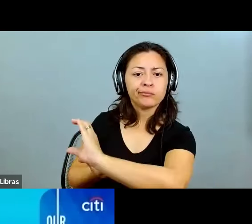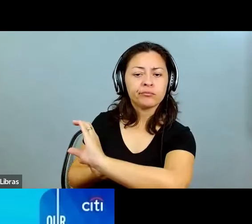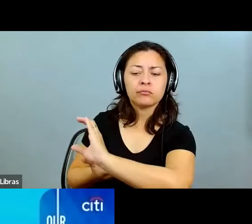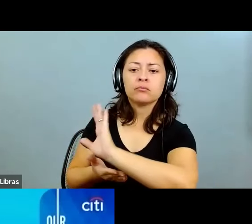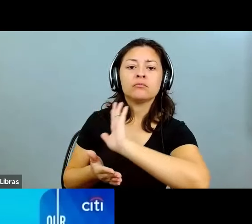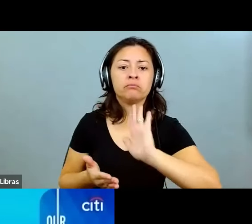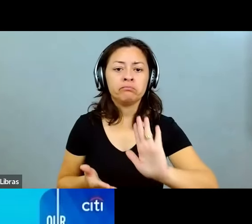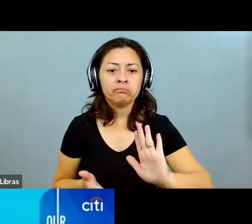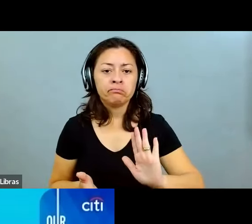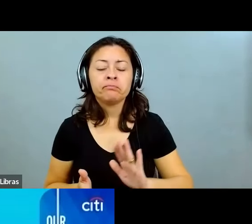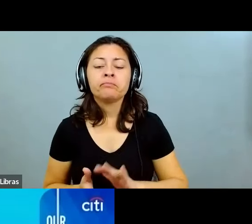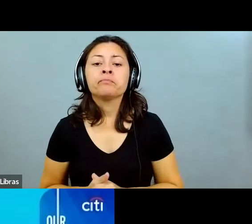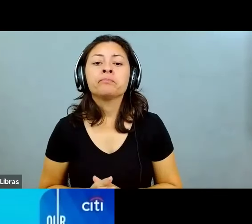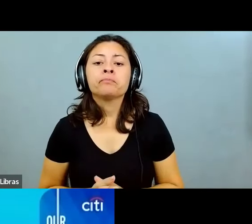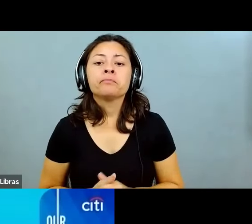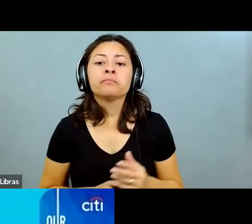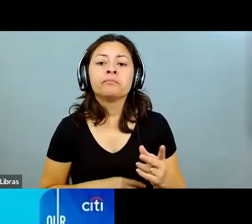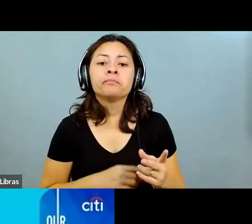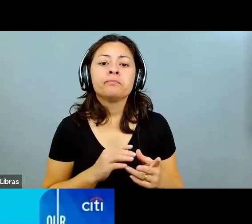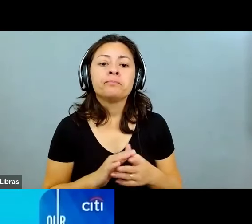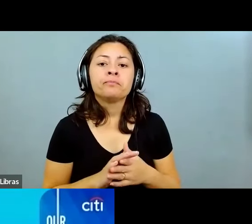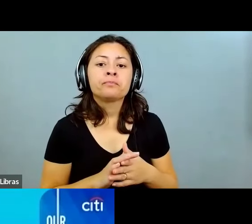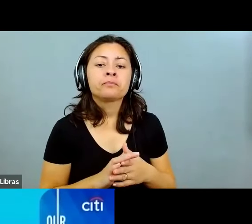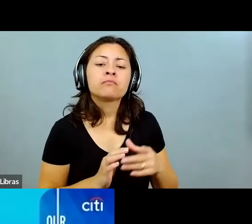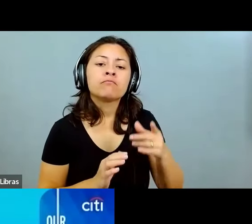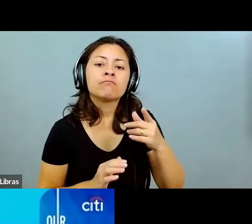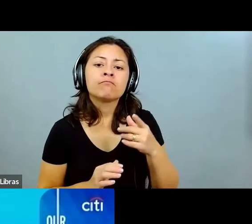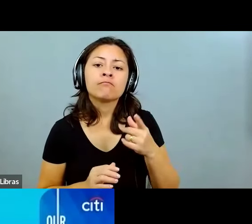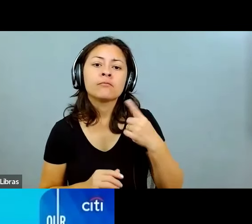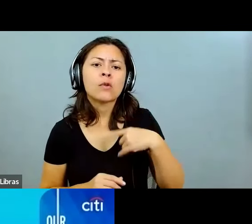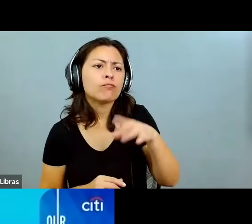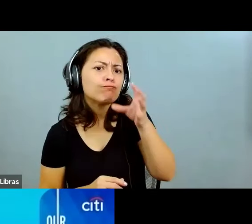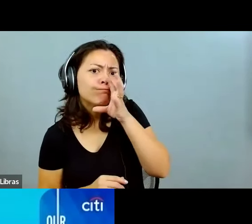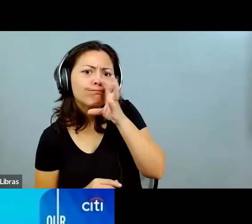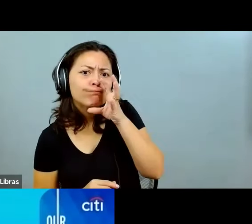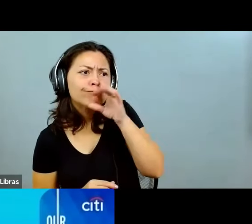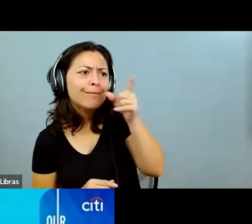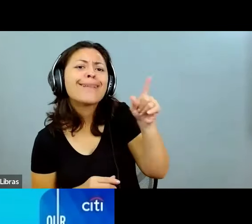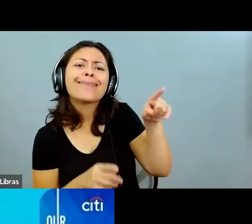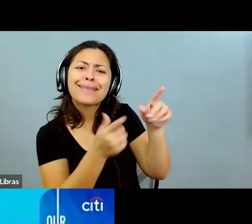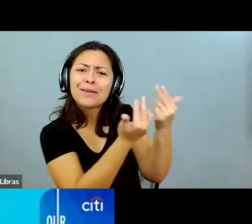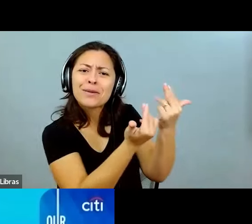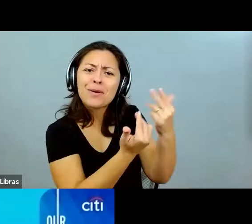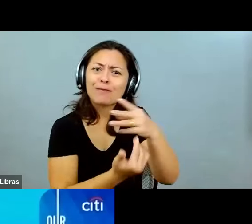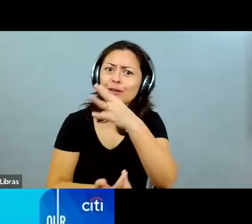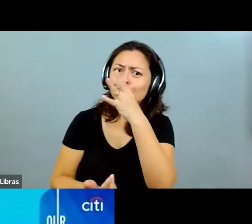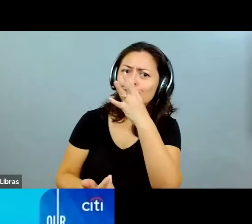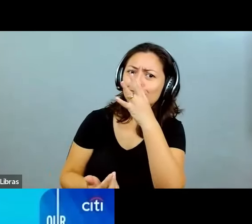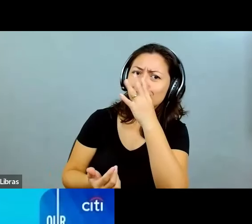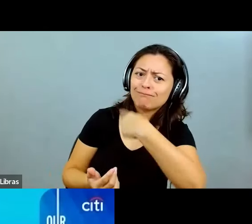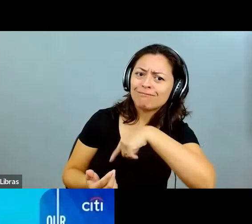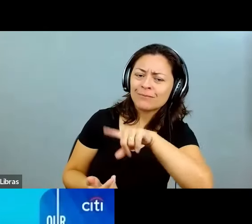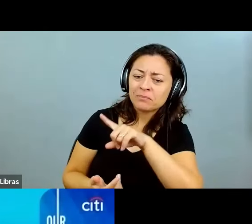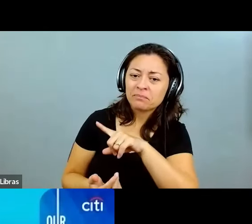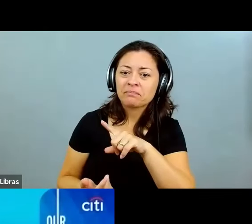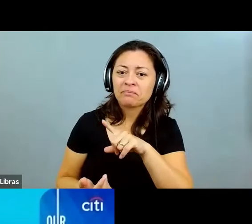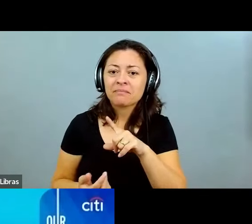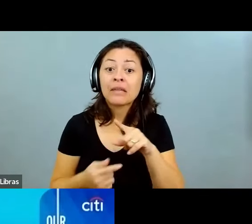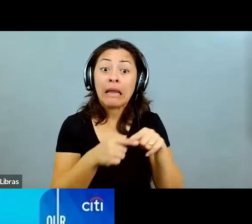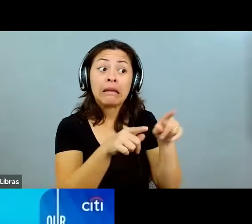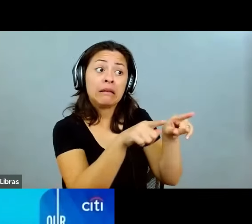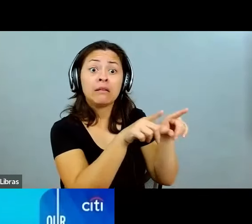o eh nós admiramos ele assim como ele admira nós nós admiramos ele como operador né E também planta uma